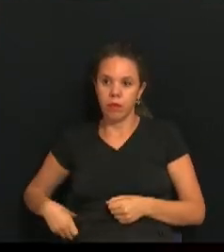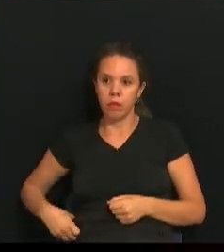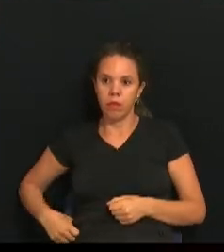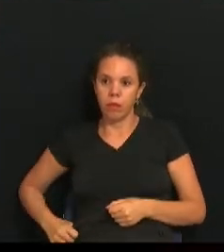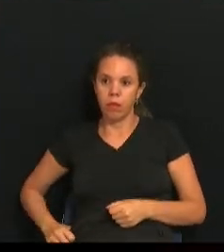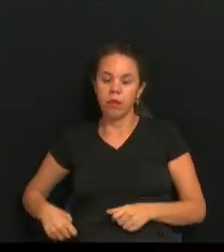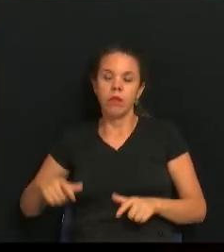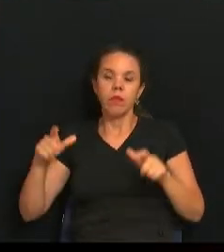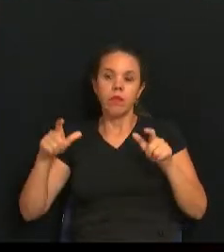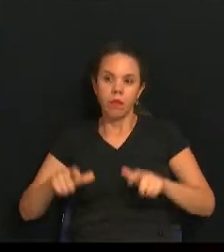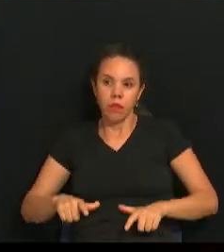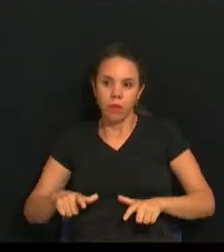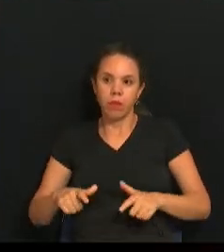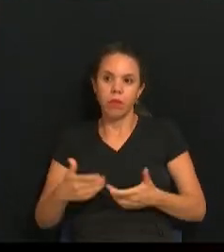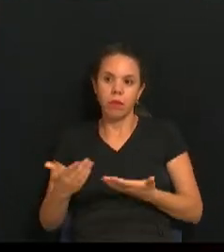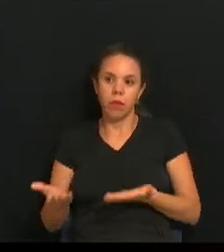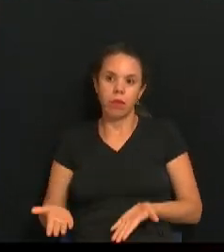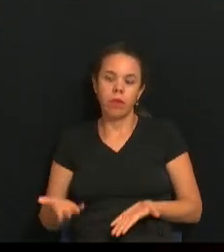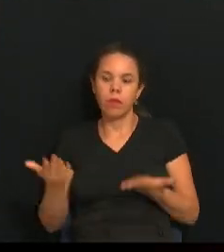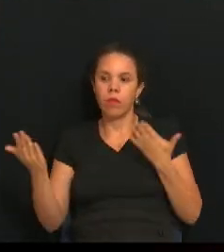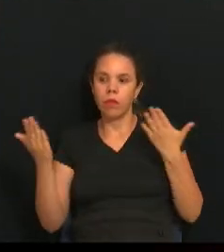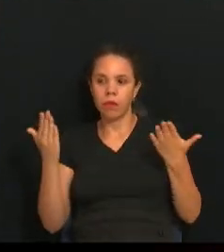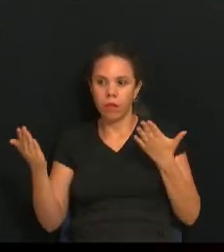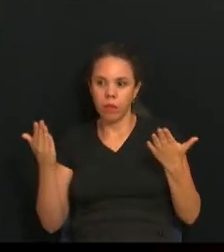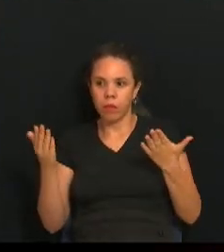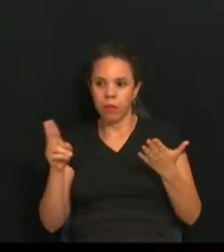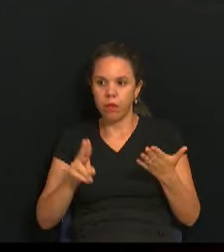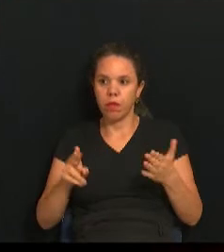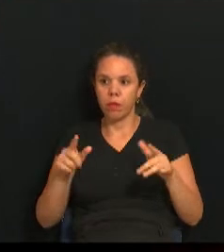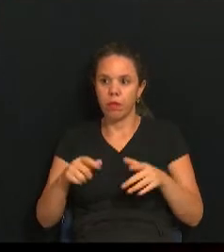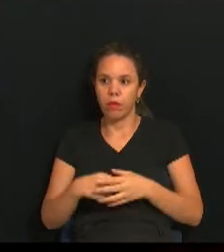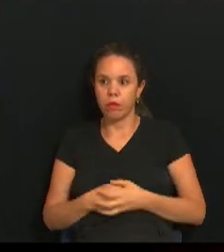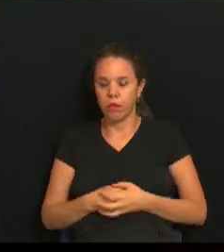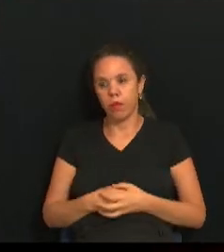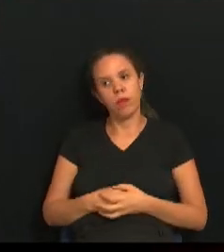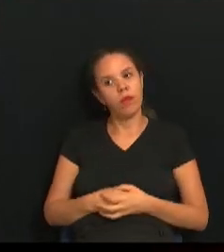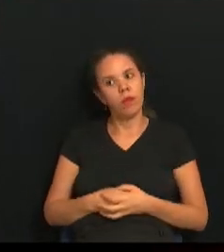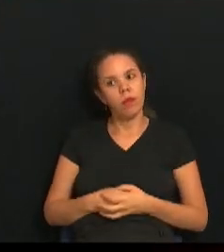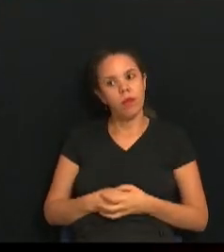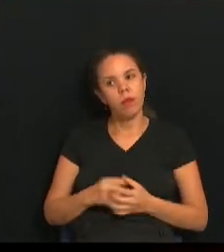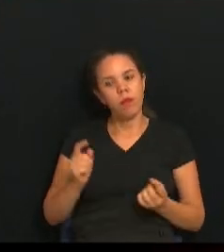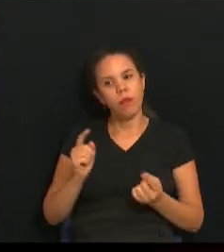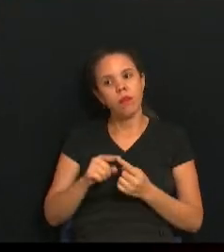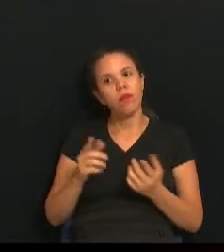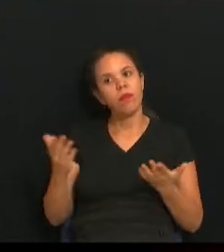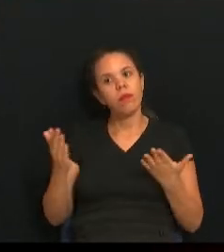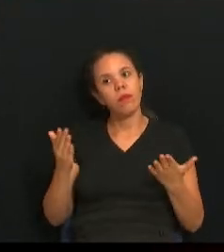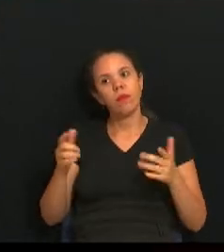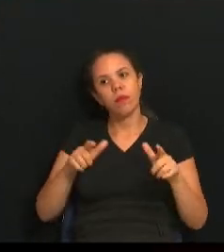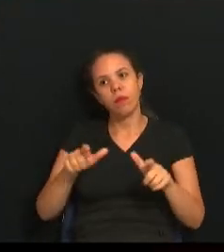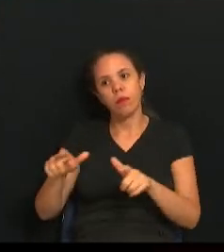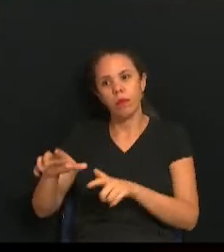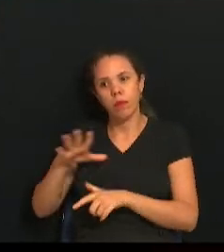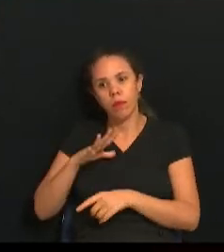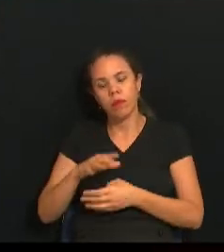eles atribuem quais as ocupações serão destinadas em qual parte da